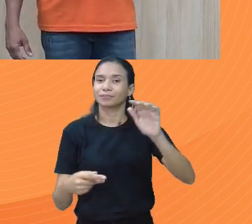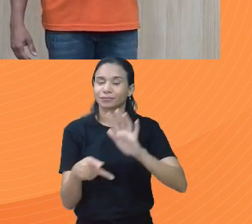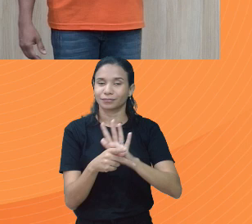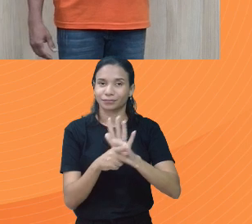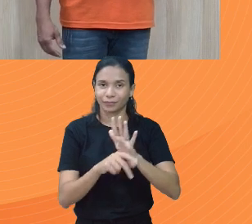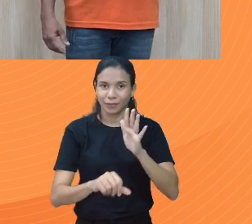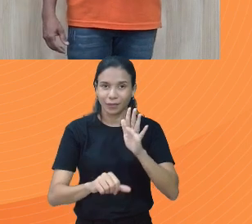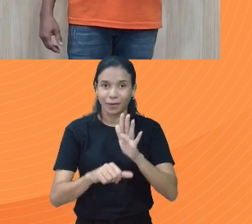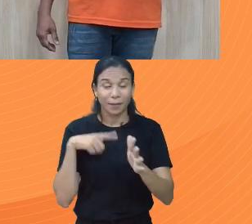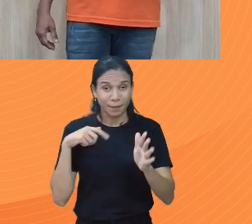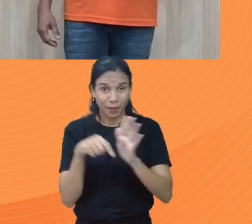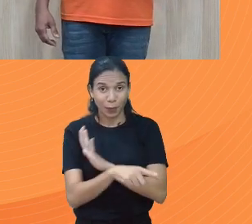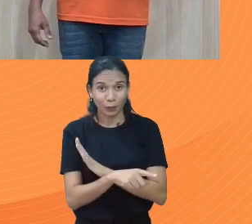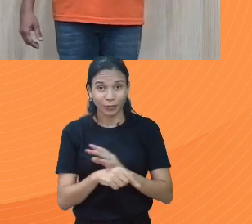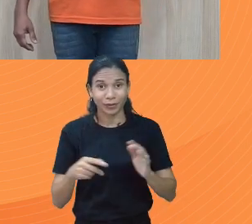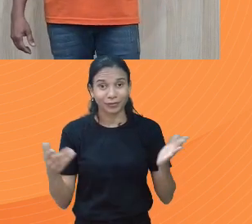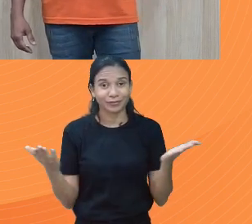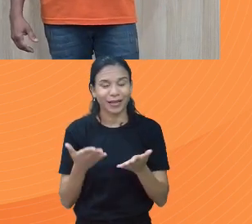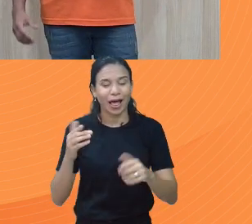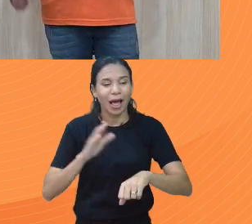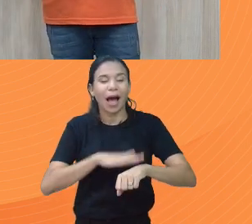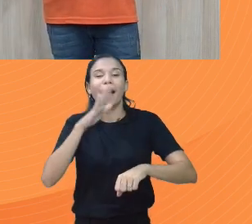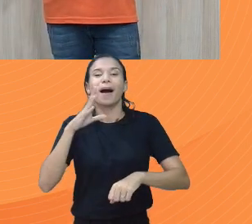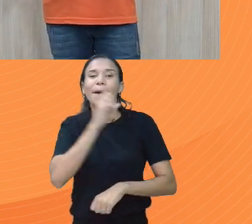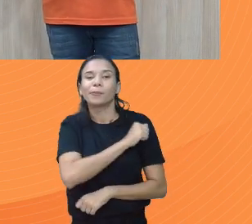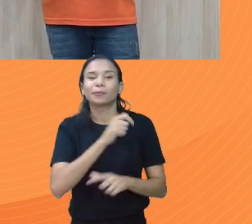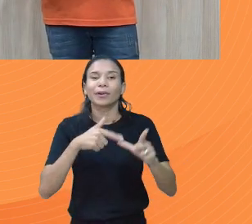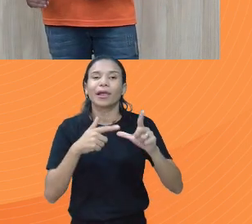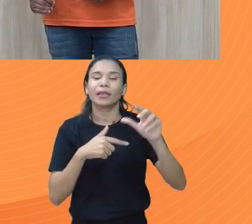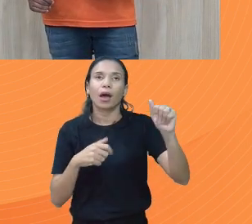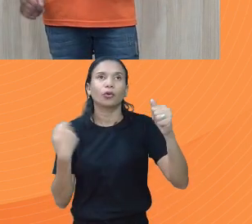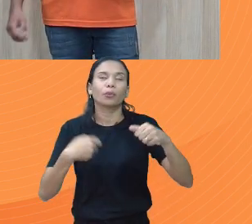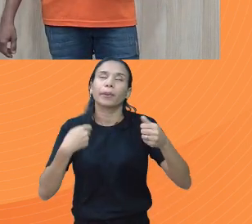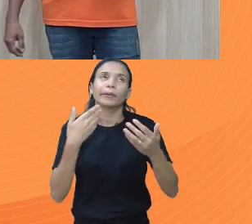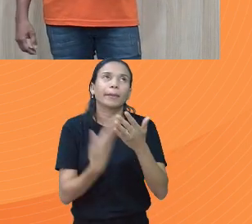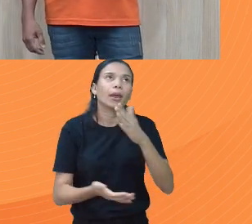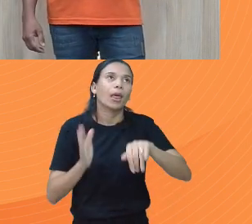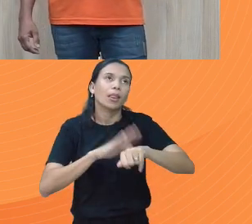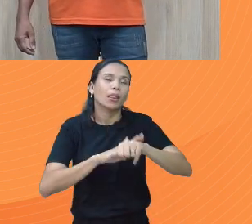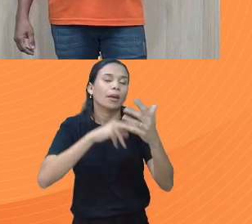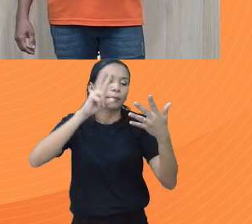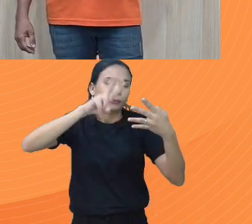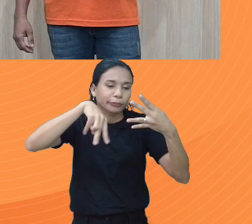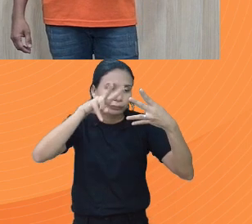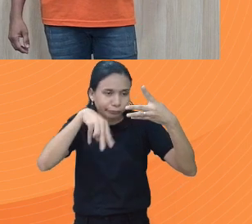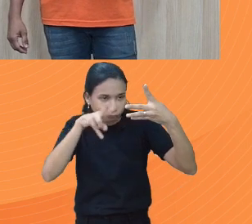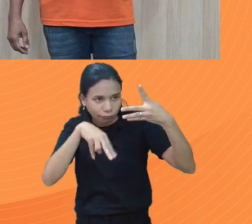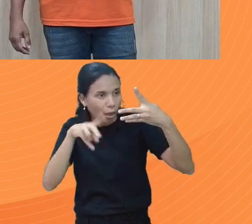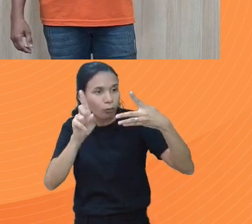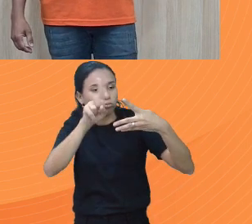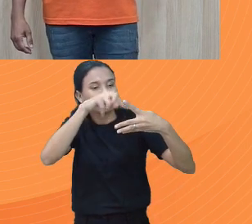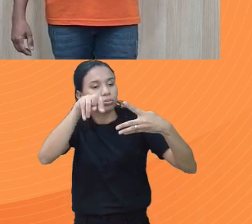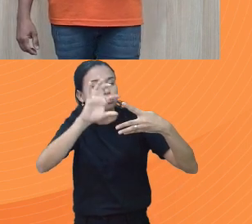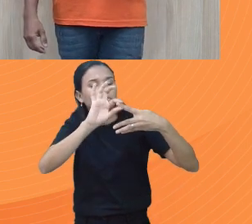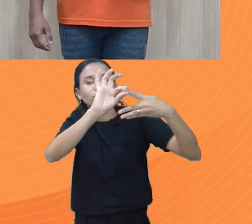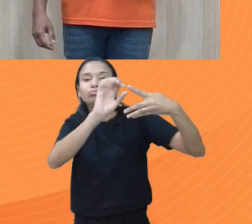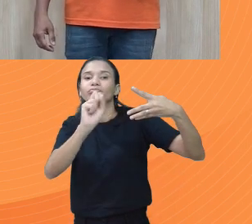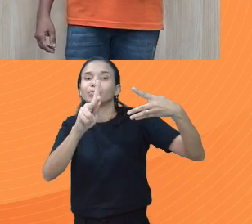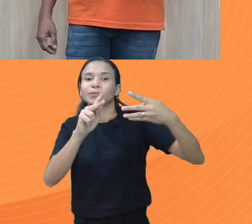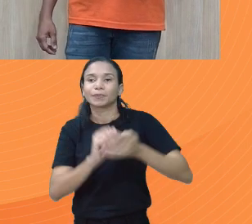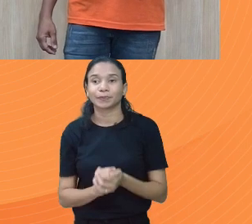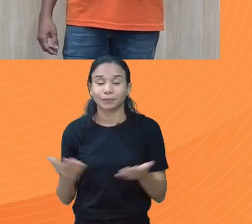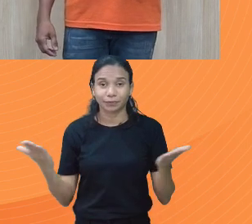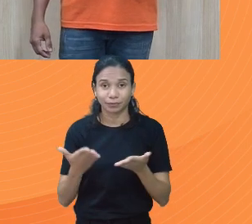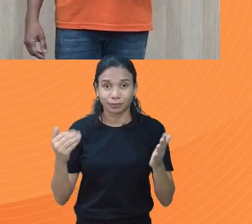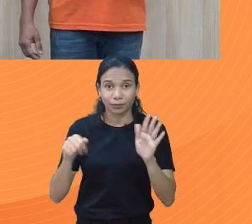nossa questão logo na letra A. Não precisa nem perder tempo lendo as demais, beleza? Nossa próxima